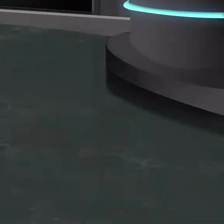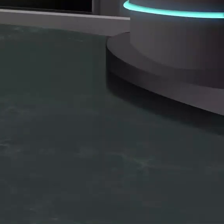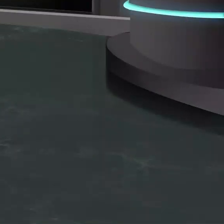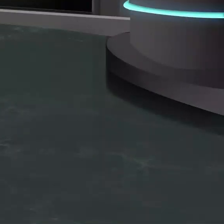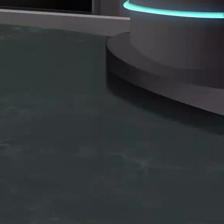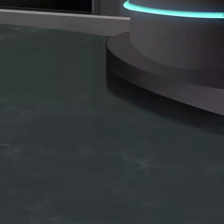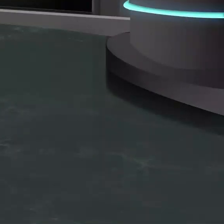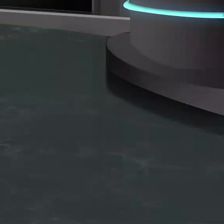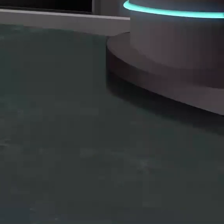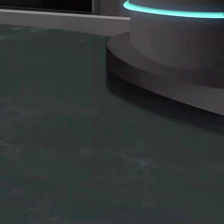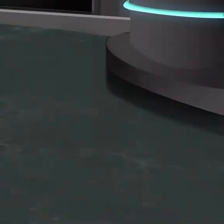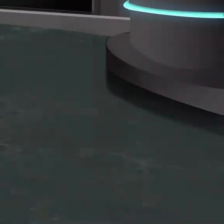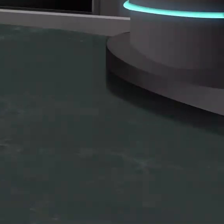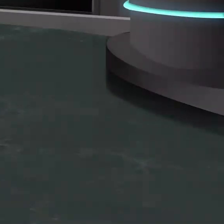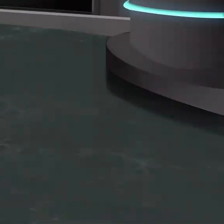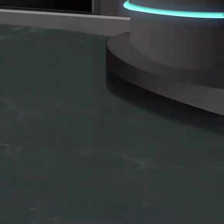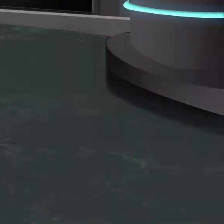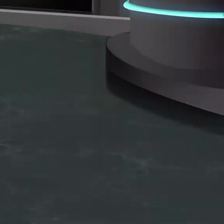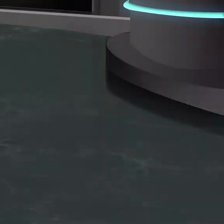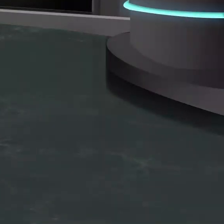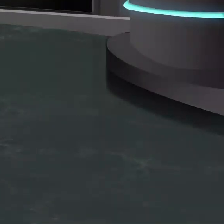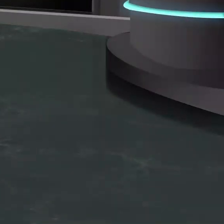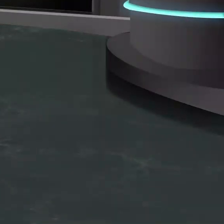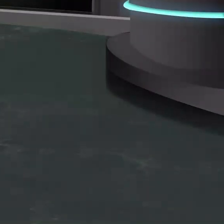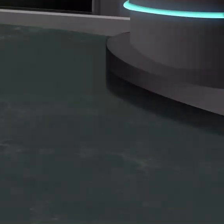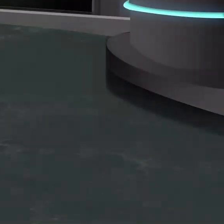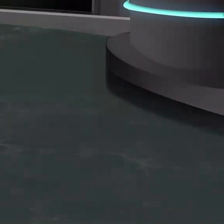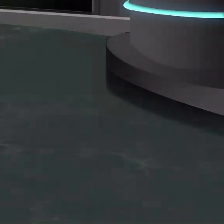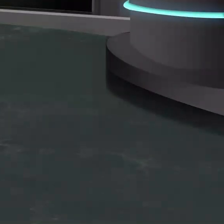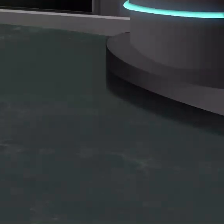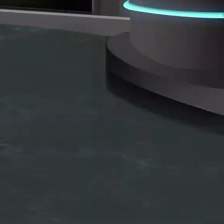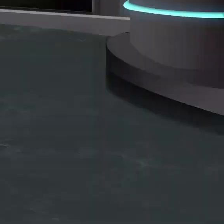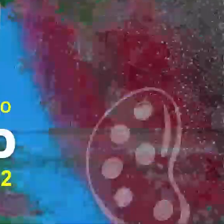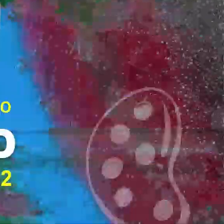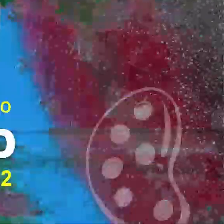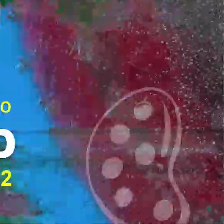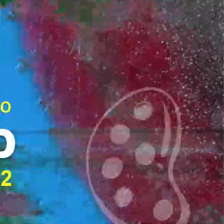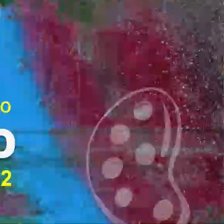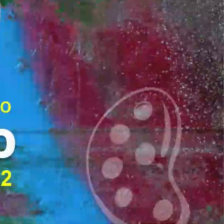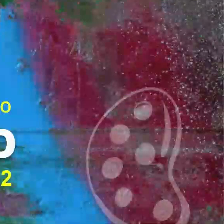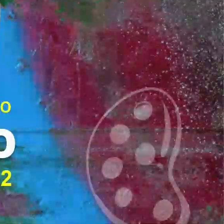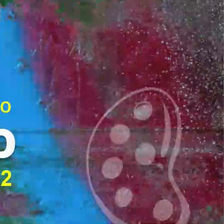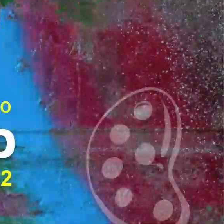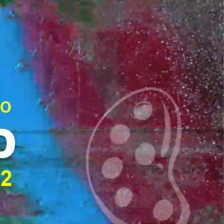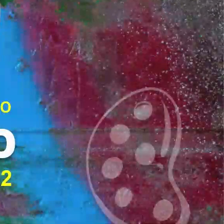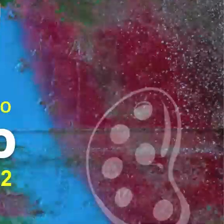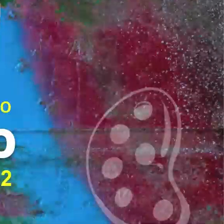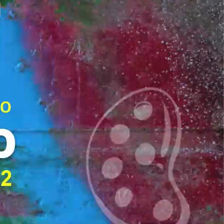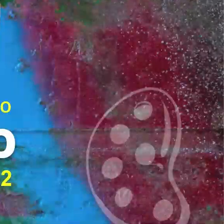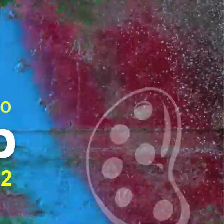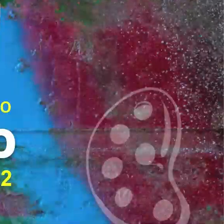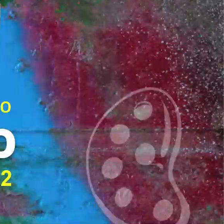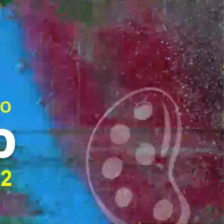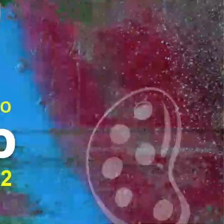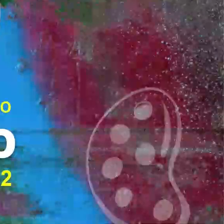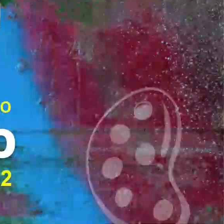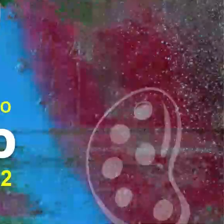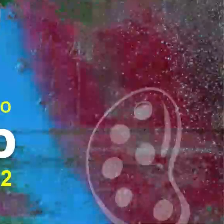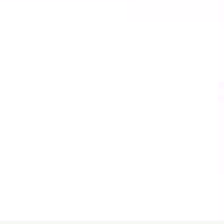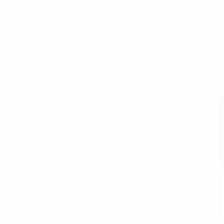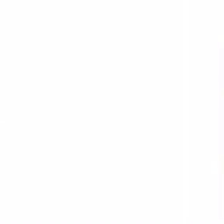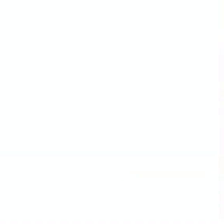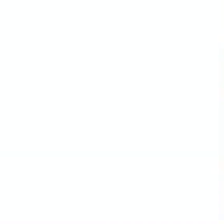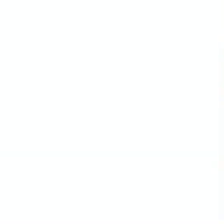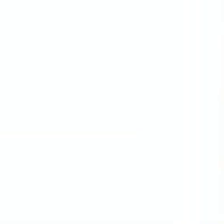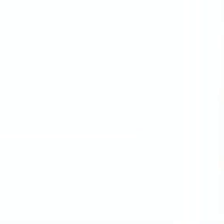Pois é, estamos aqui voltando mais uma vez para a nossa revisão. Aqui a aula do terceiro ano,